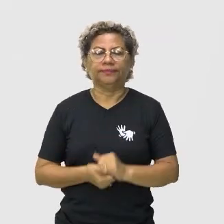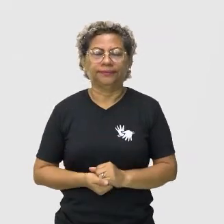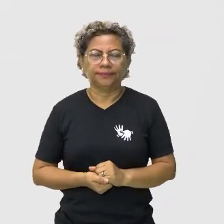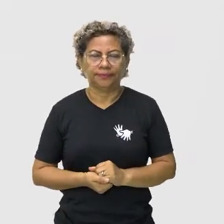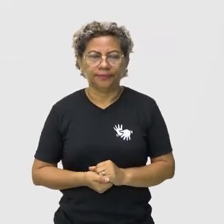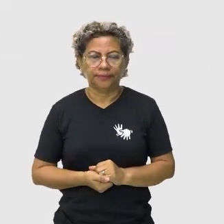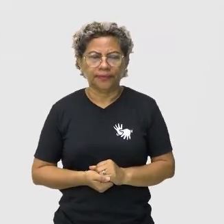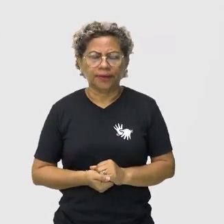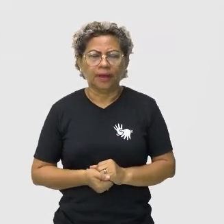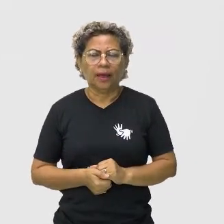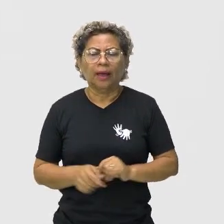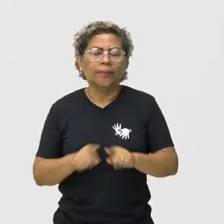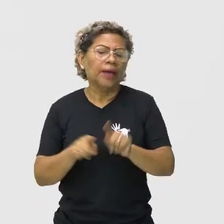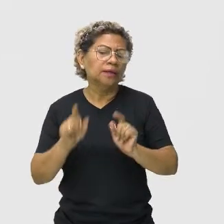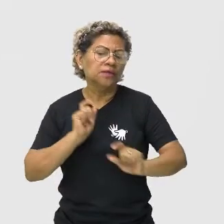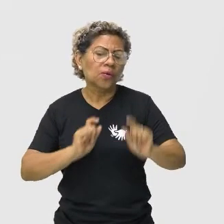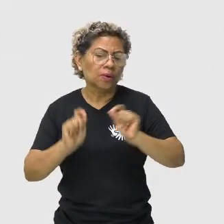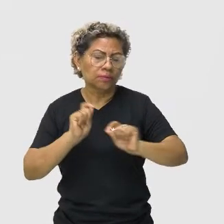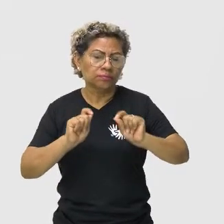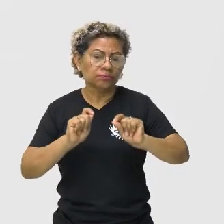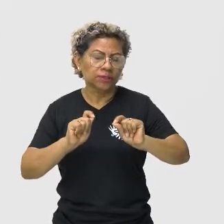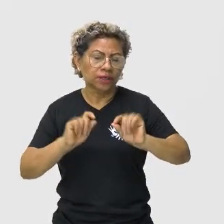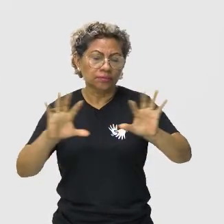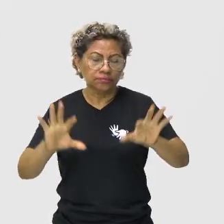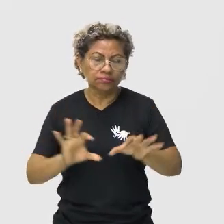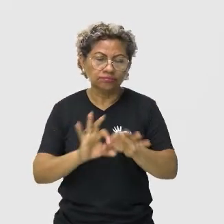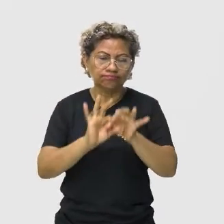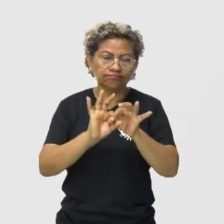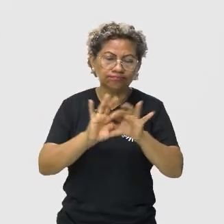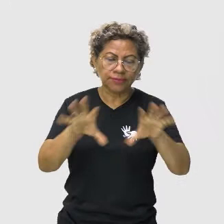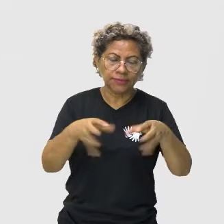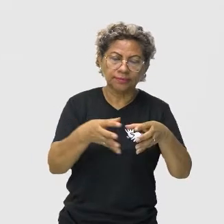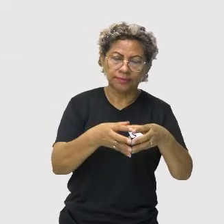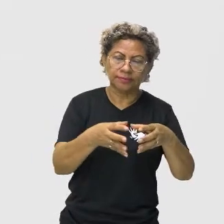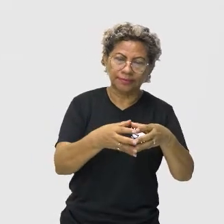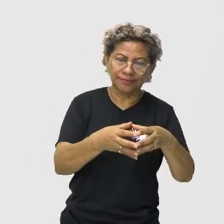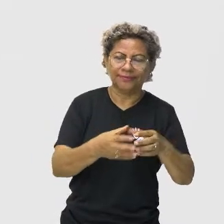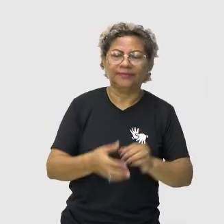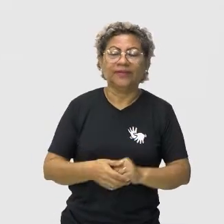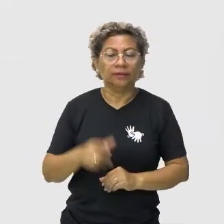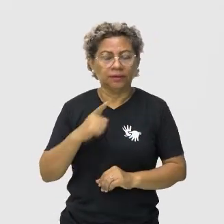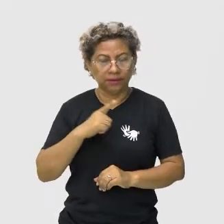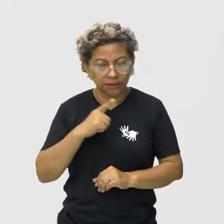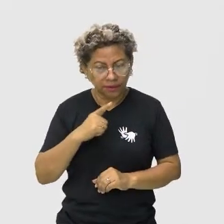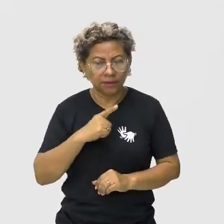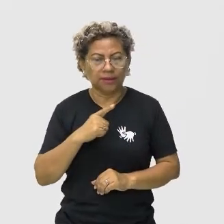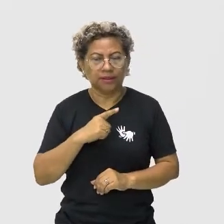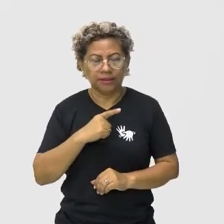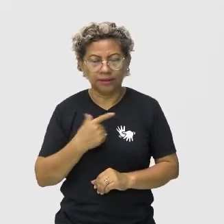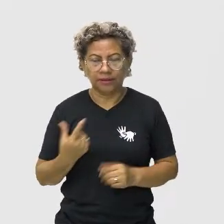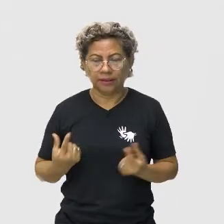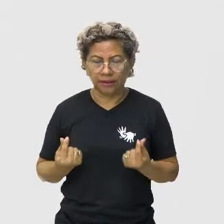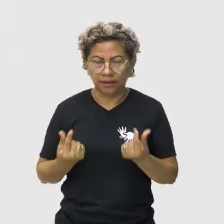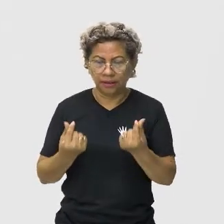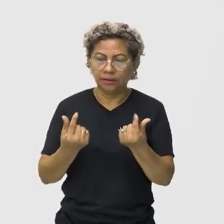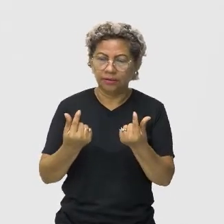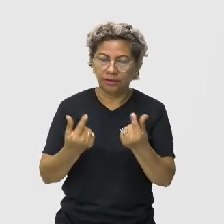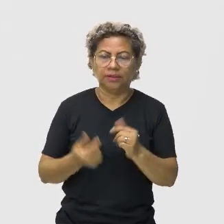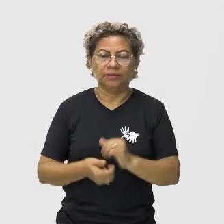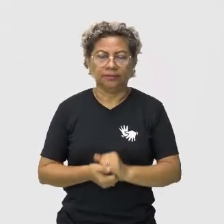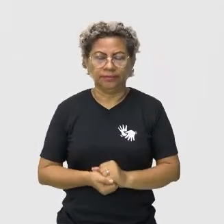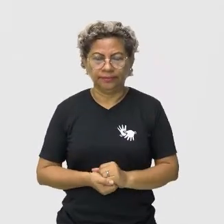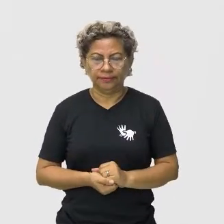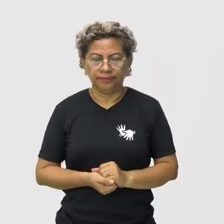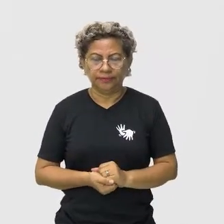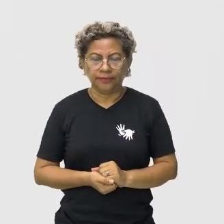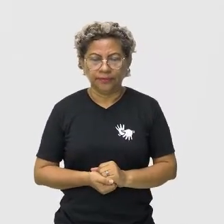essa união econômica e monetária? Aí já vai estar envolvendo o quê? O dinheiro, né? Então, esse vai ser o